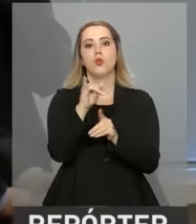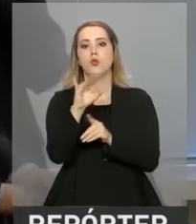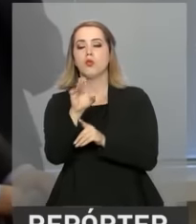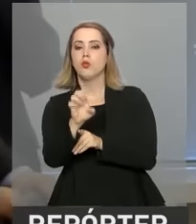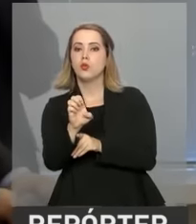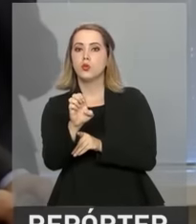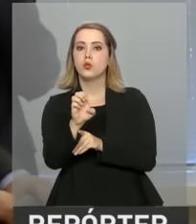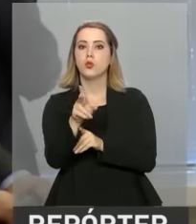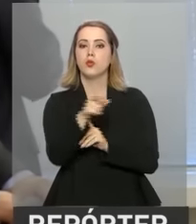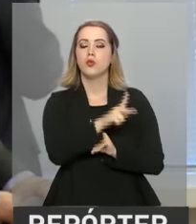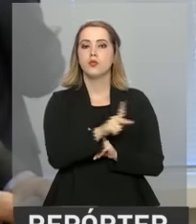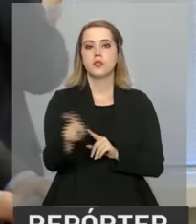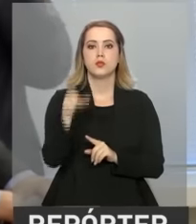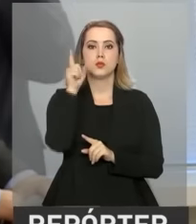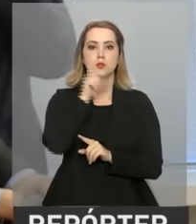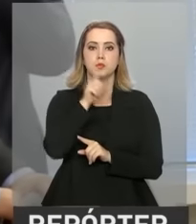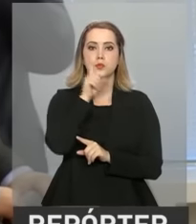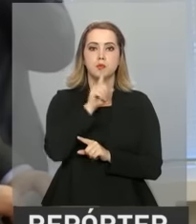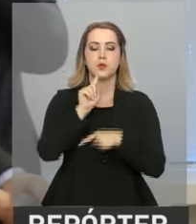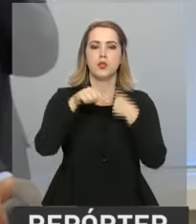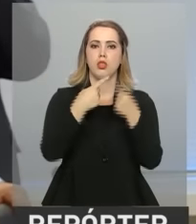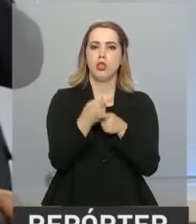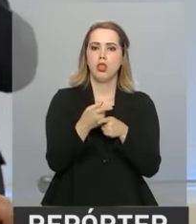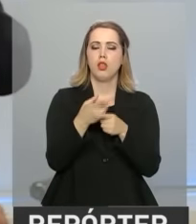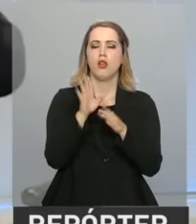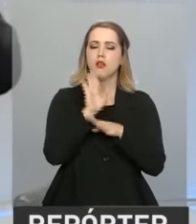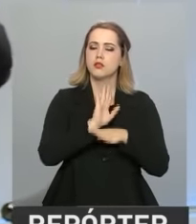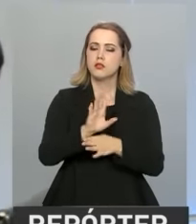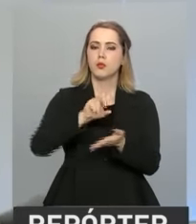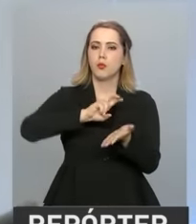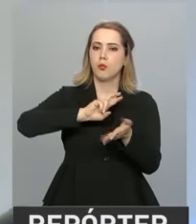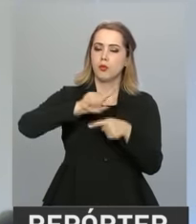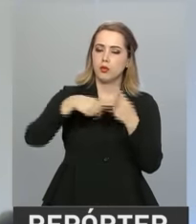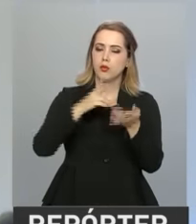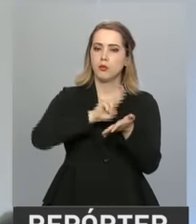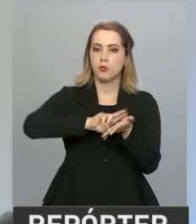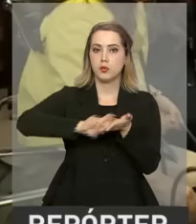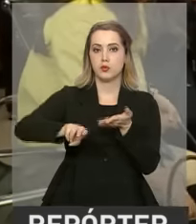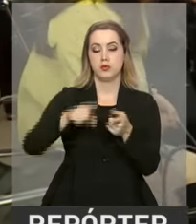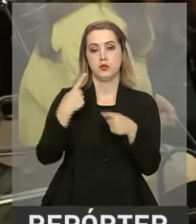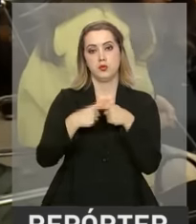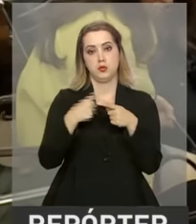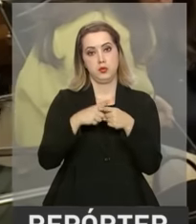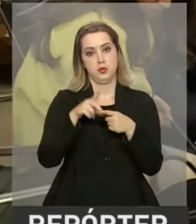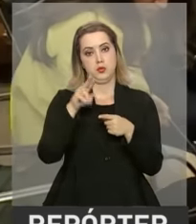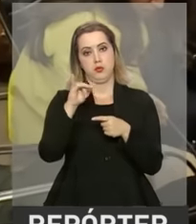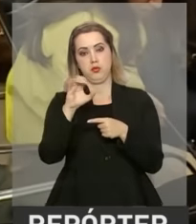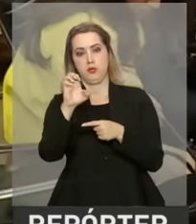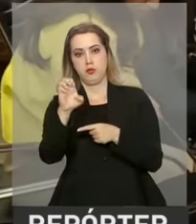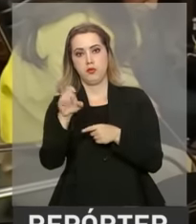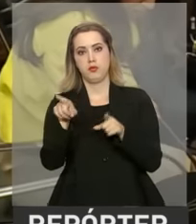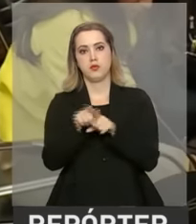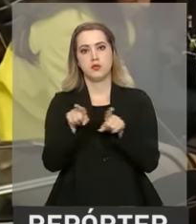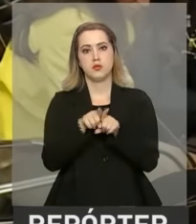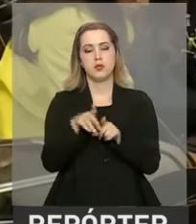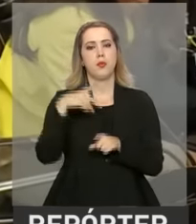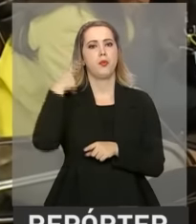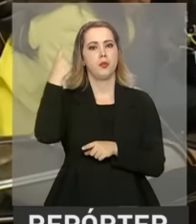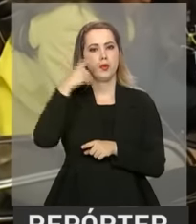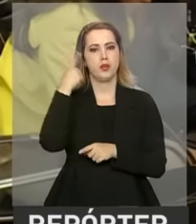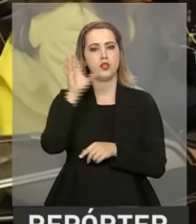Biden. Temer agradeceu o apoio depois do impeachment e ficou satisfeito porque o vice dos Estados Unidos também é um